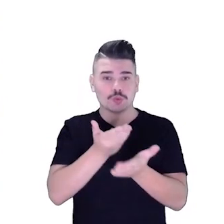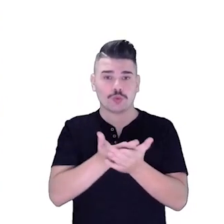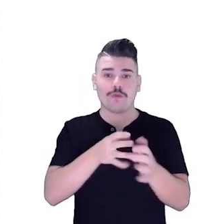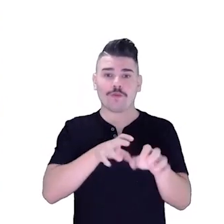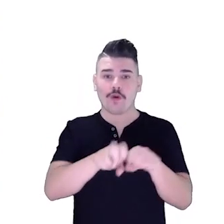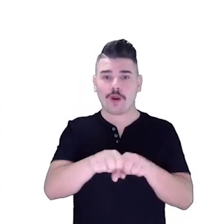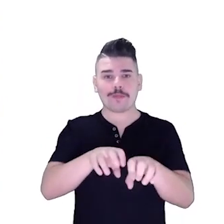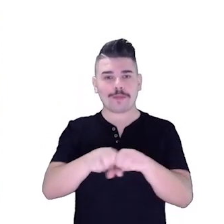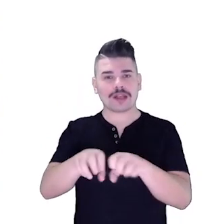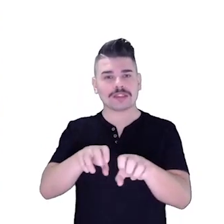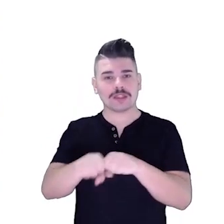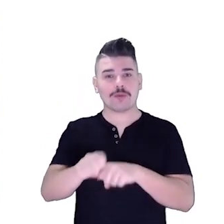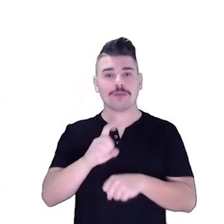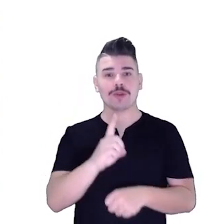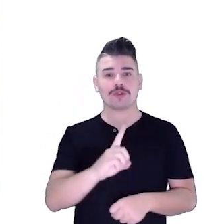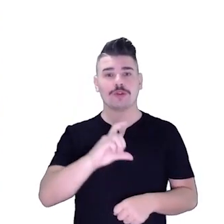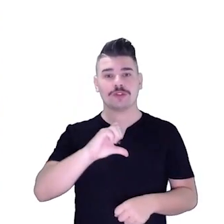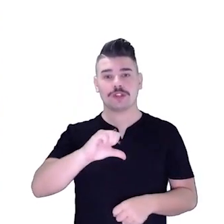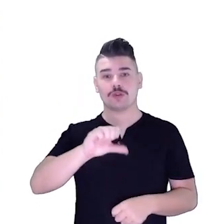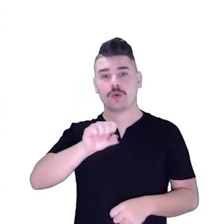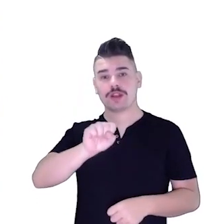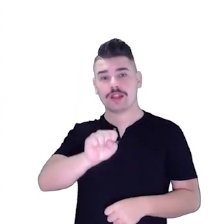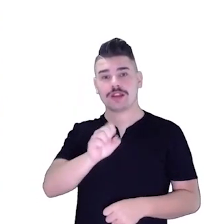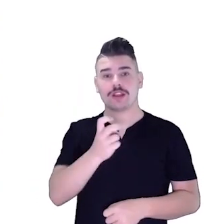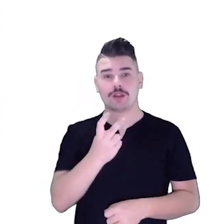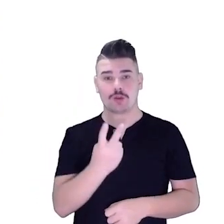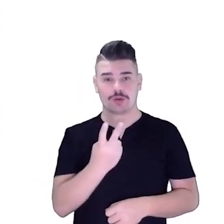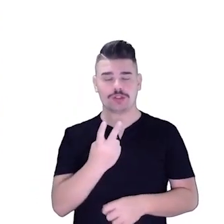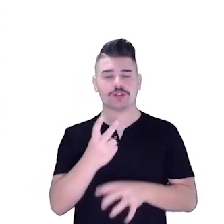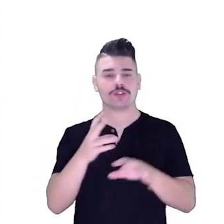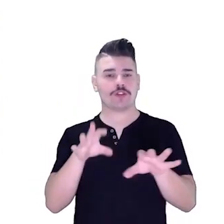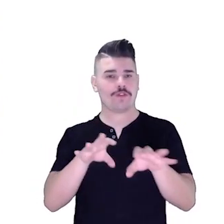e concluiu seus estudos superiores em